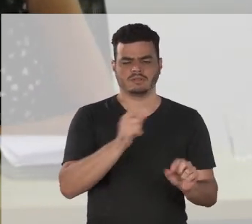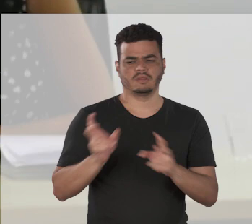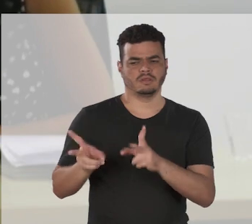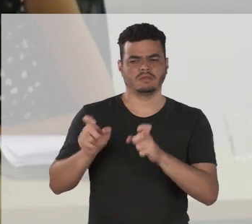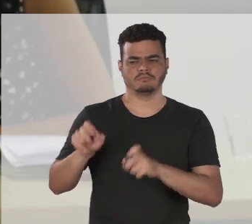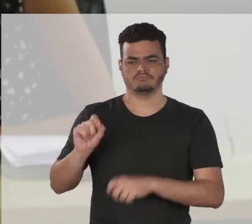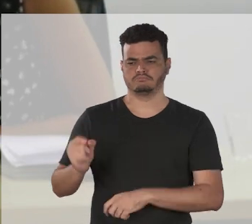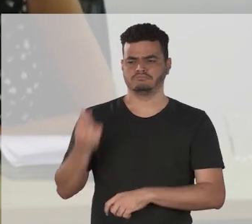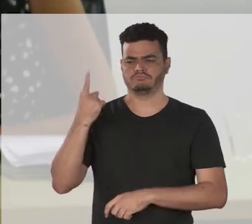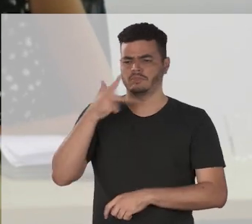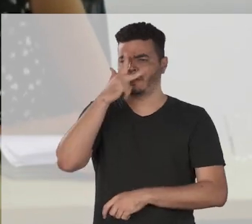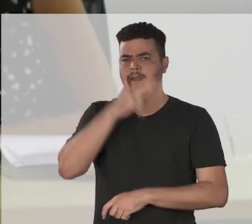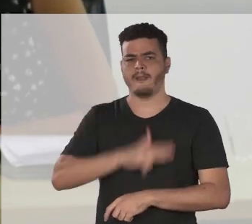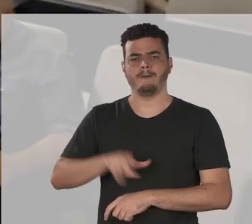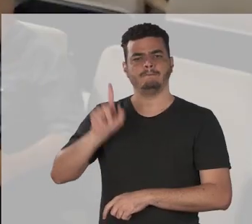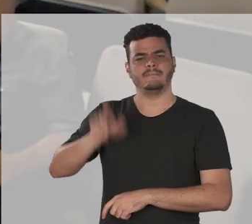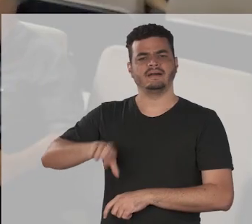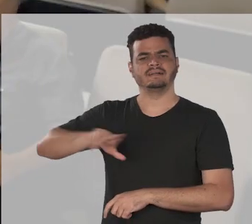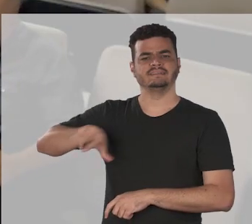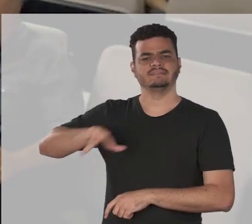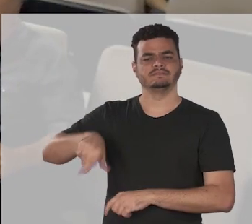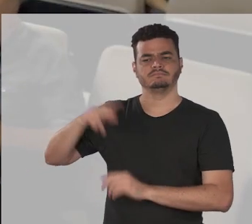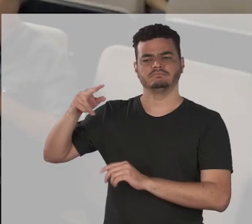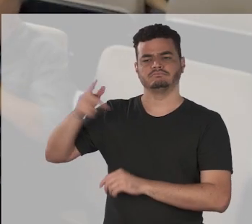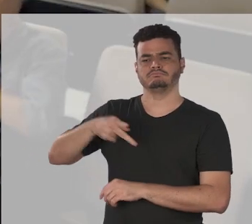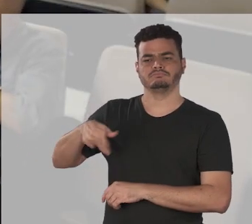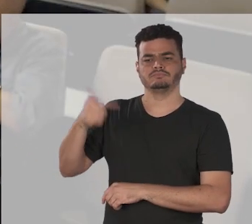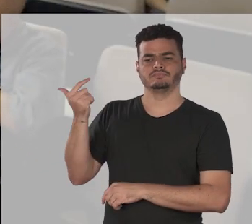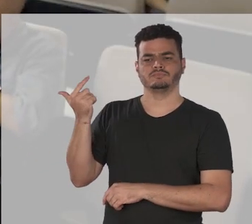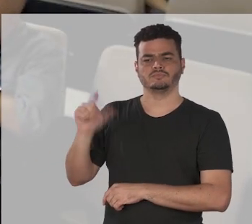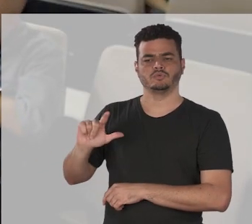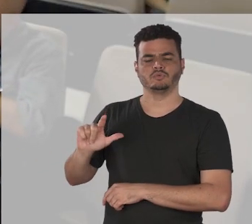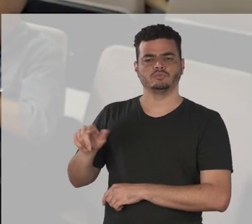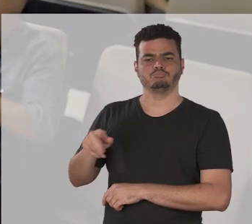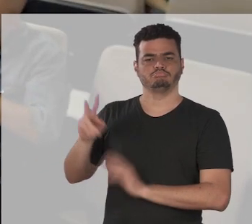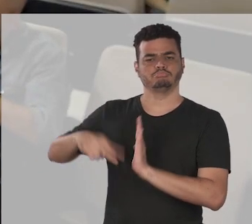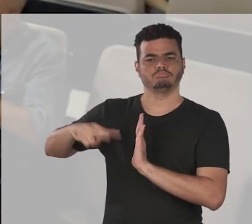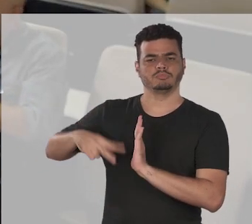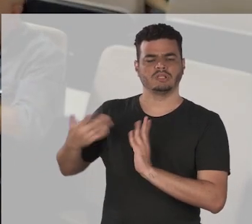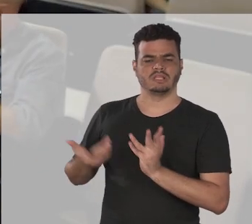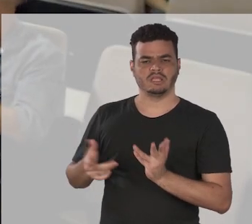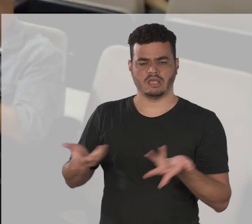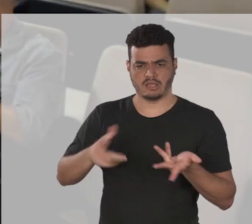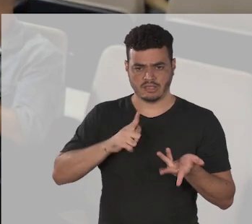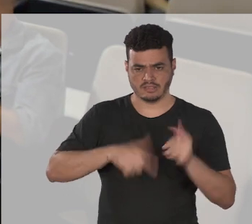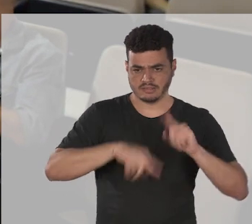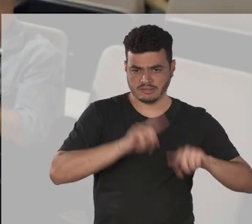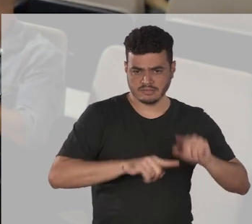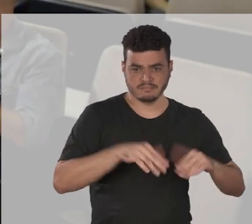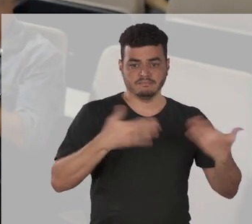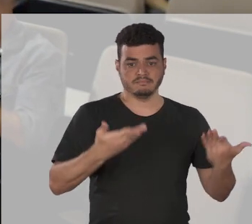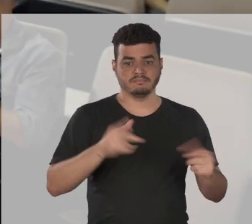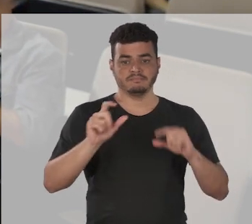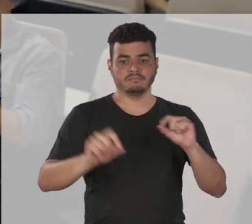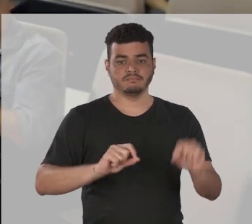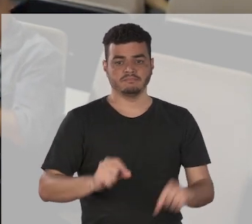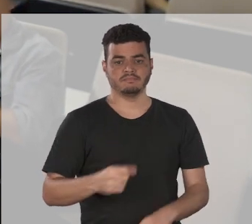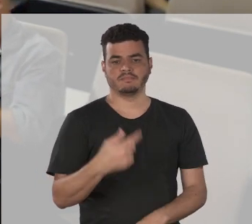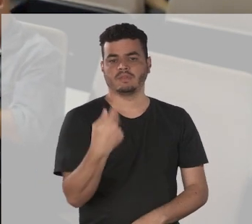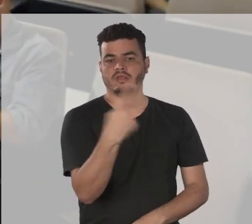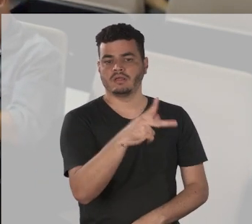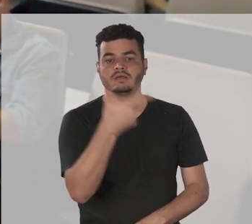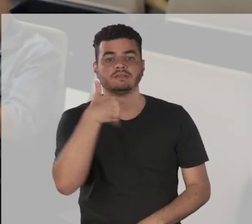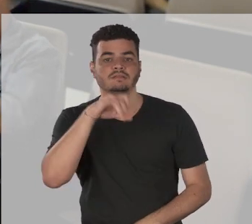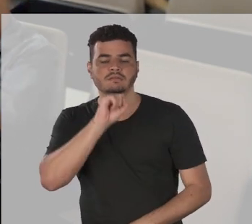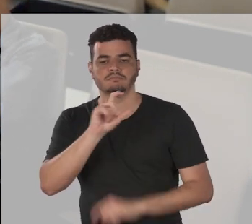brincadeiras por telefone, então diziam palavrões, piadas, então isso por